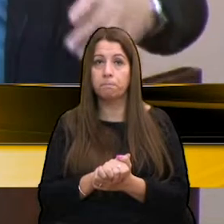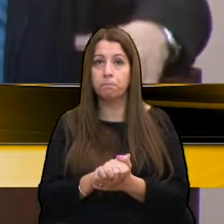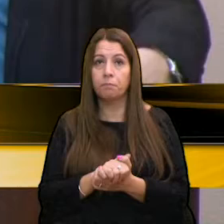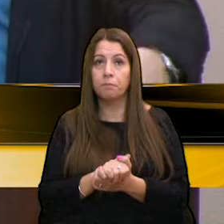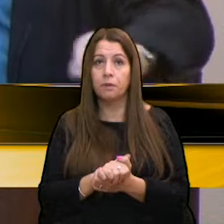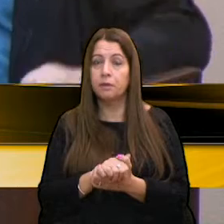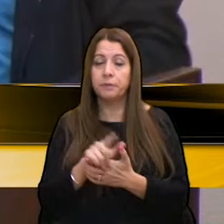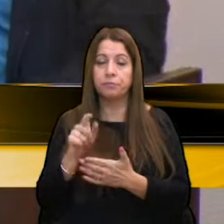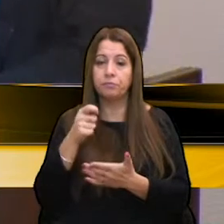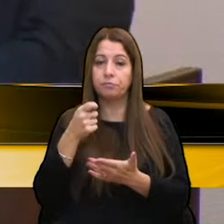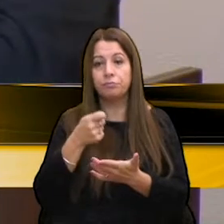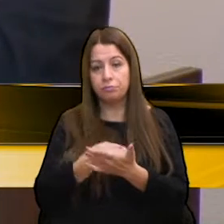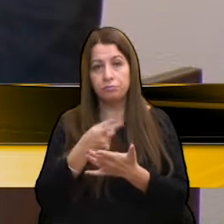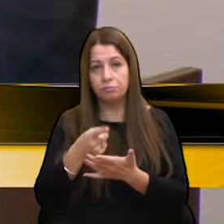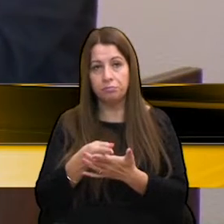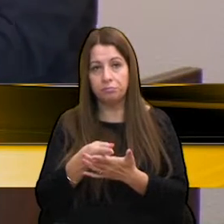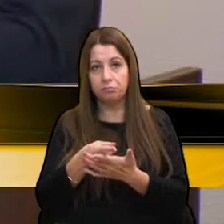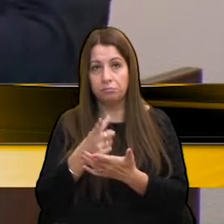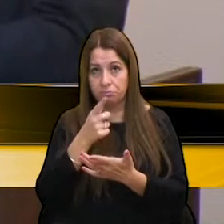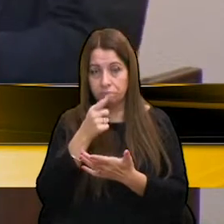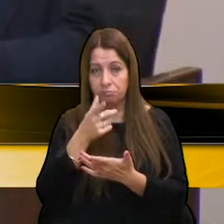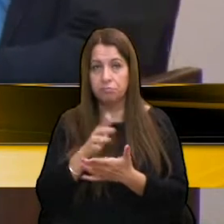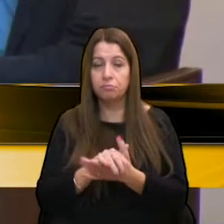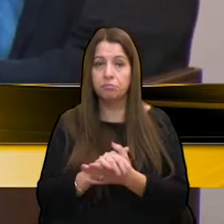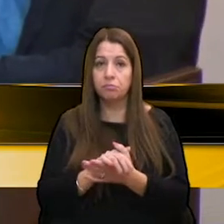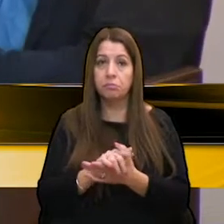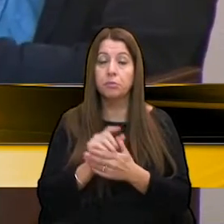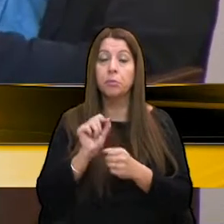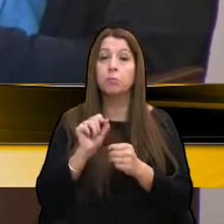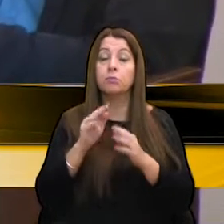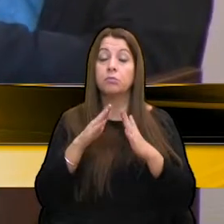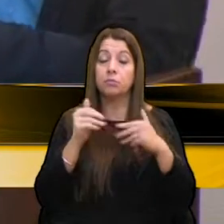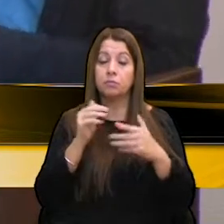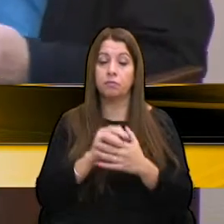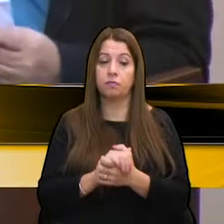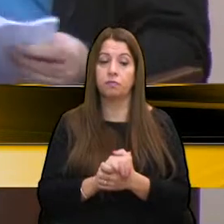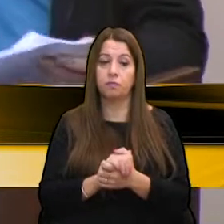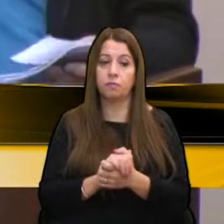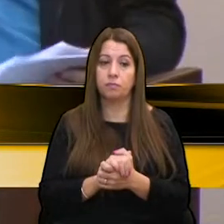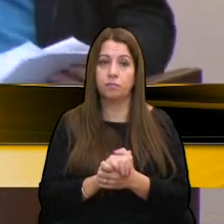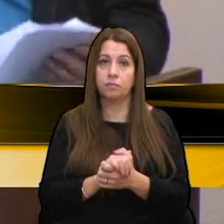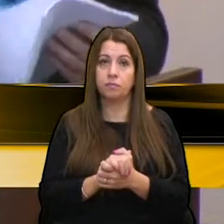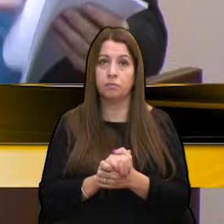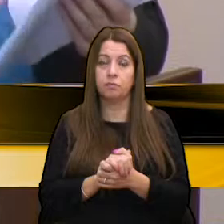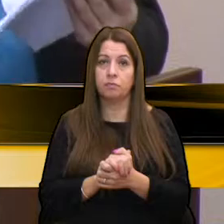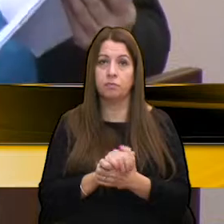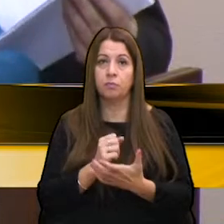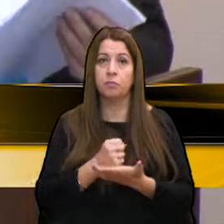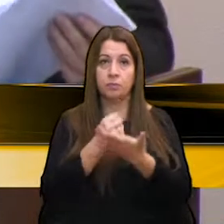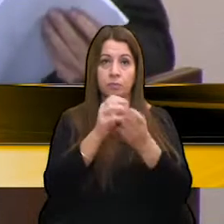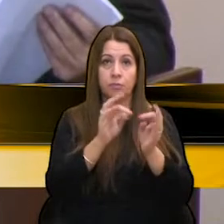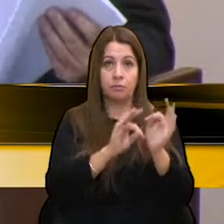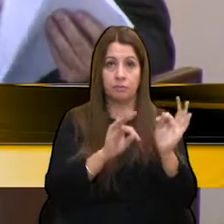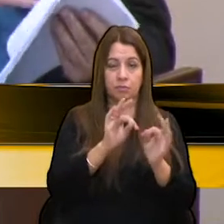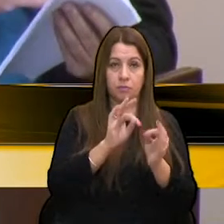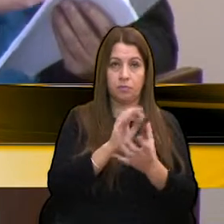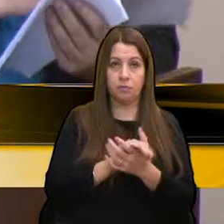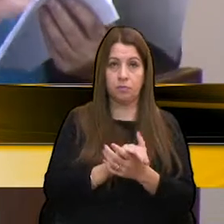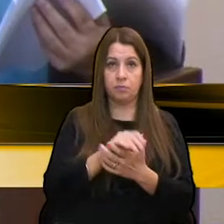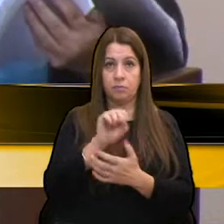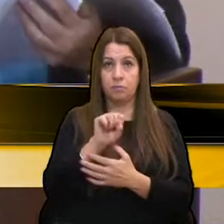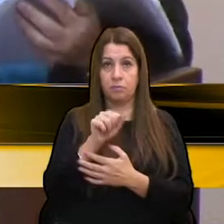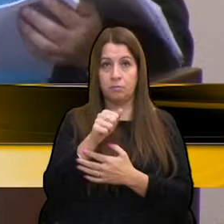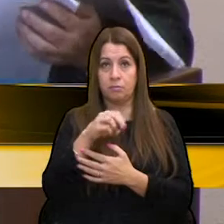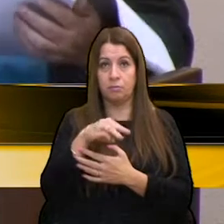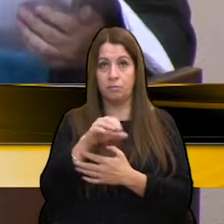são isentas da cobrança. Mas daí, o que que pede o dito assessor técnico do